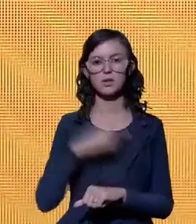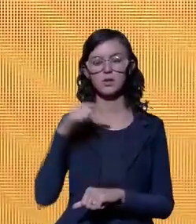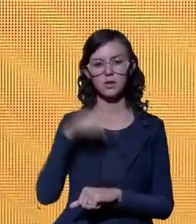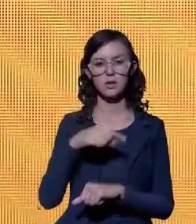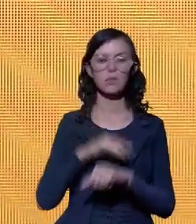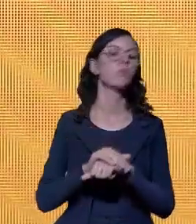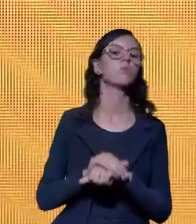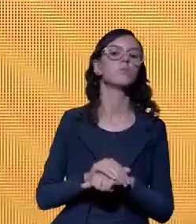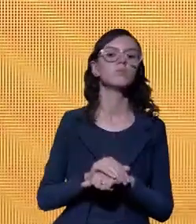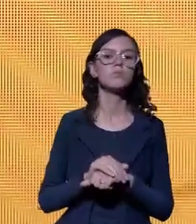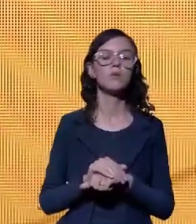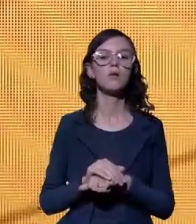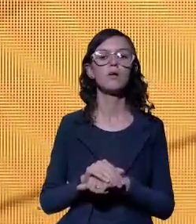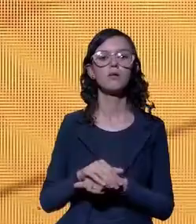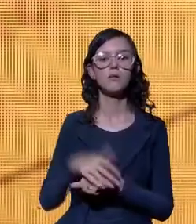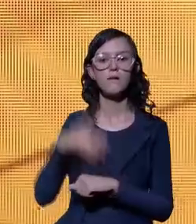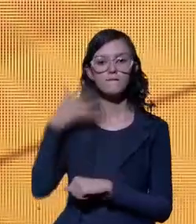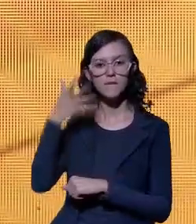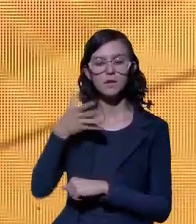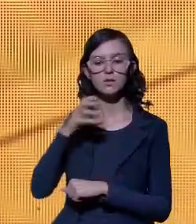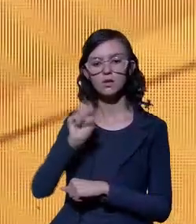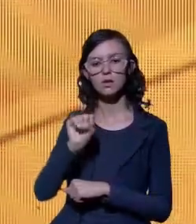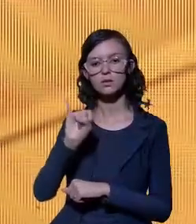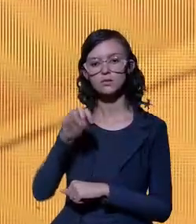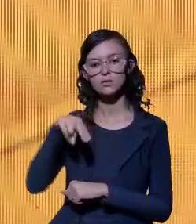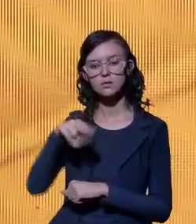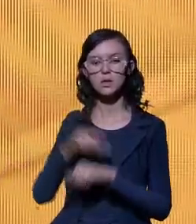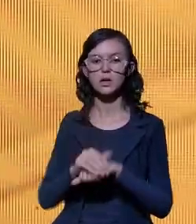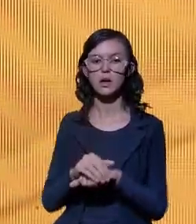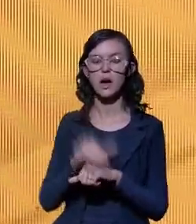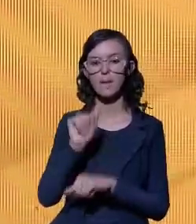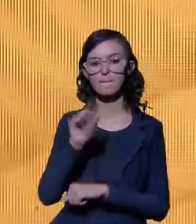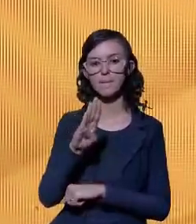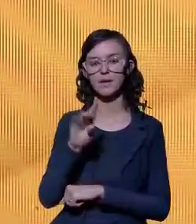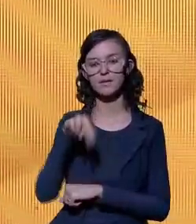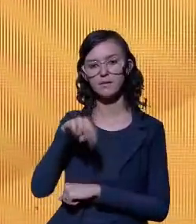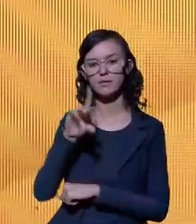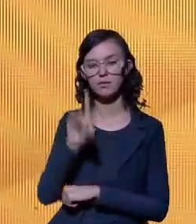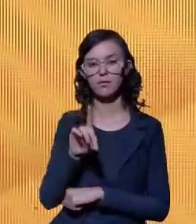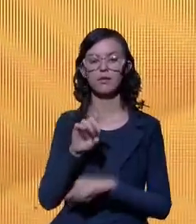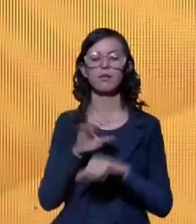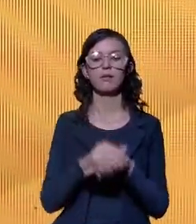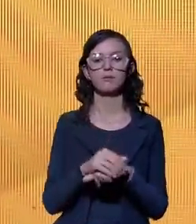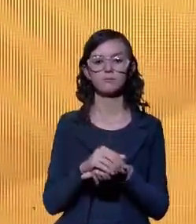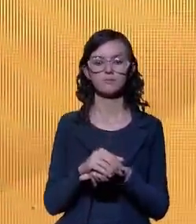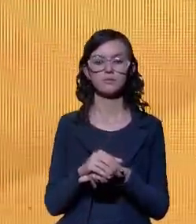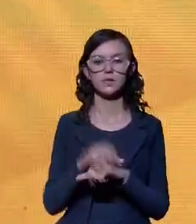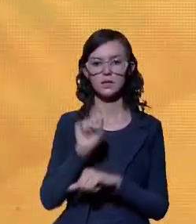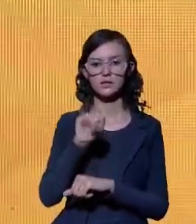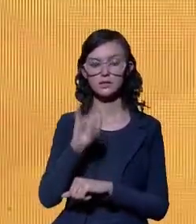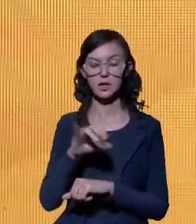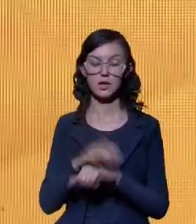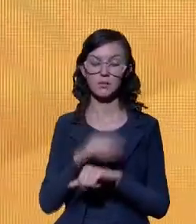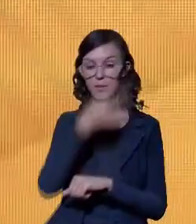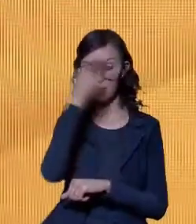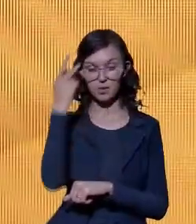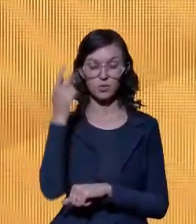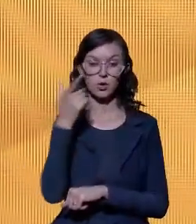SAIM, promovida também pela BDS SAIM, essa entrega solene desses premiados a esses